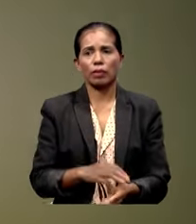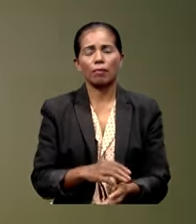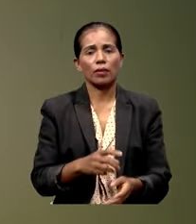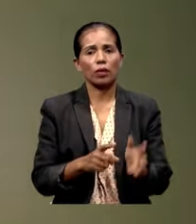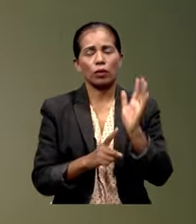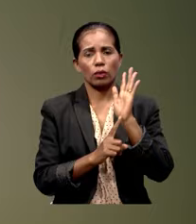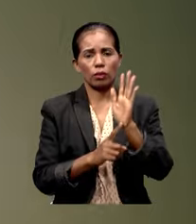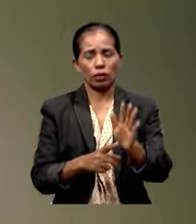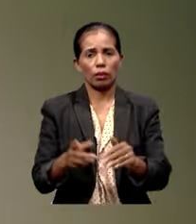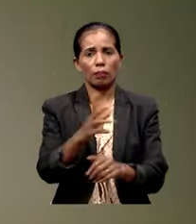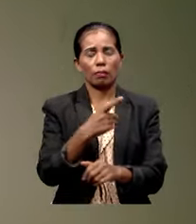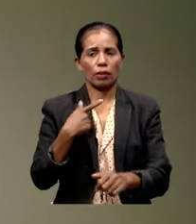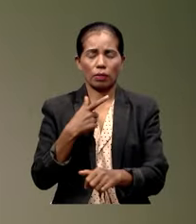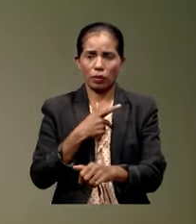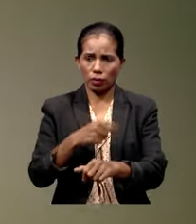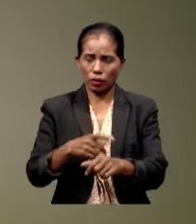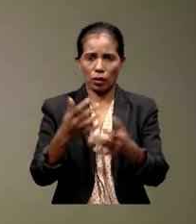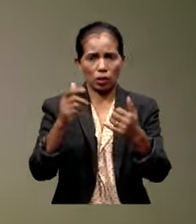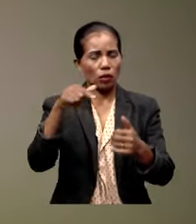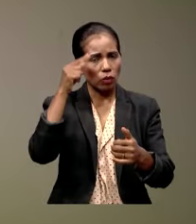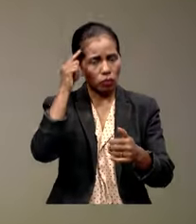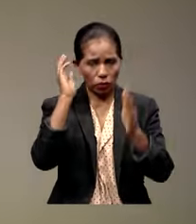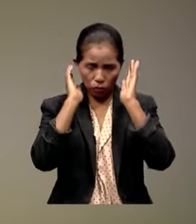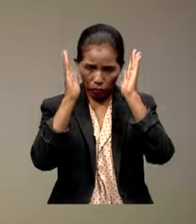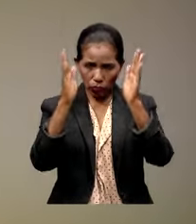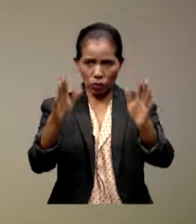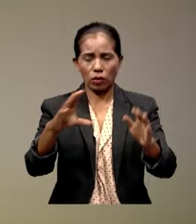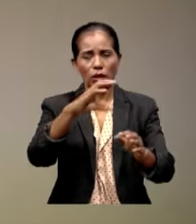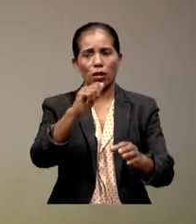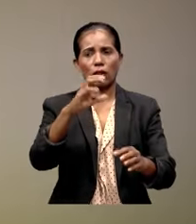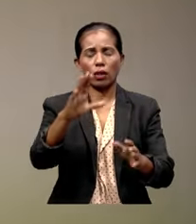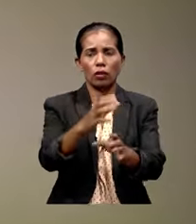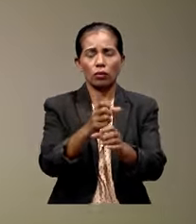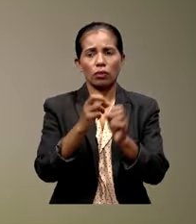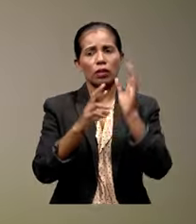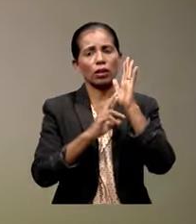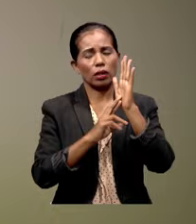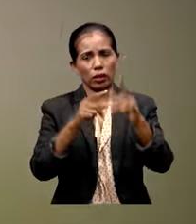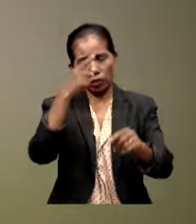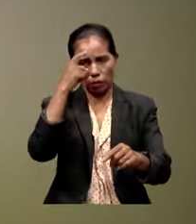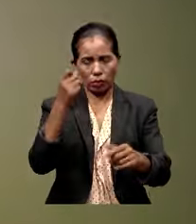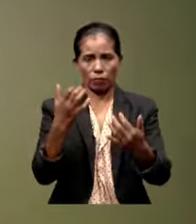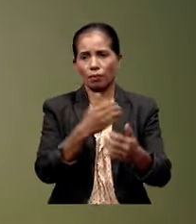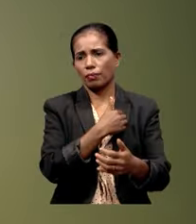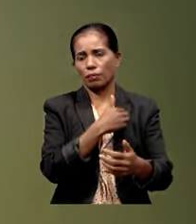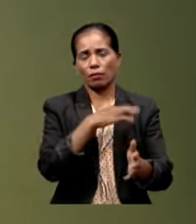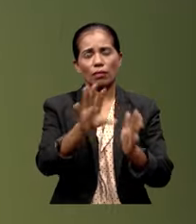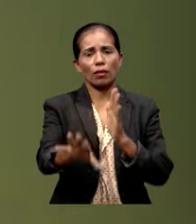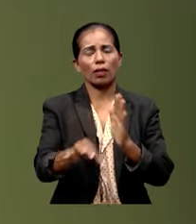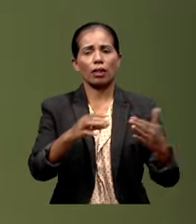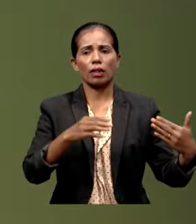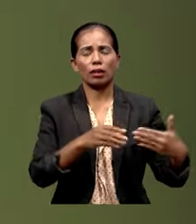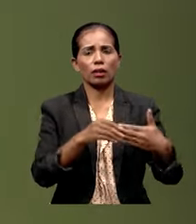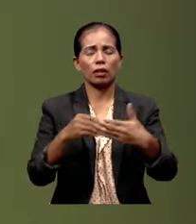vice-ministro assunto parlamentar da Daungne, governo sem foco ba comissão nebe recolhe relatório também ne, se da nomeia líder fo